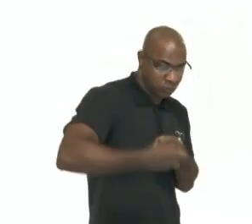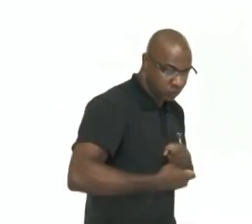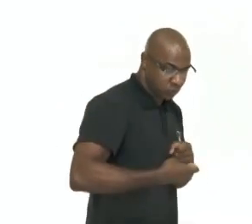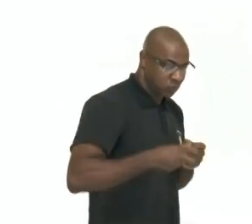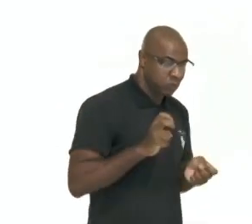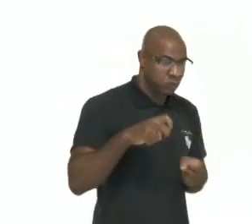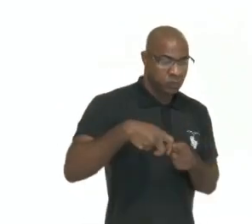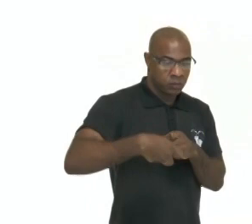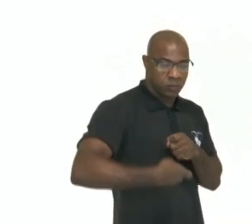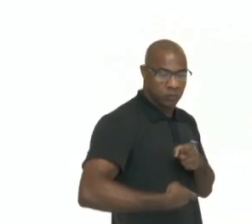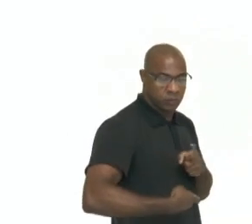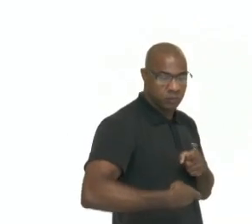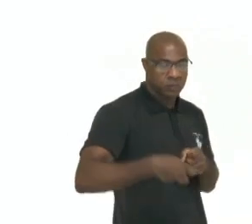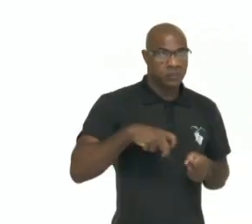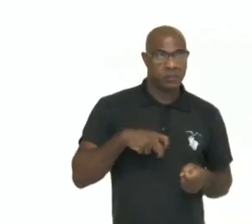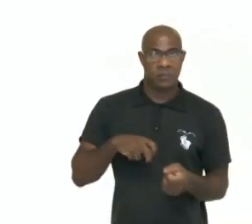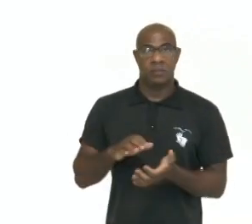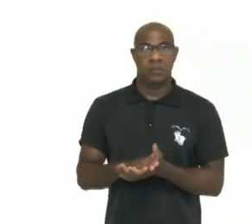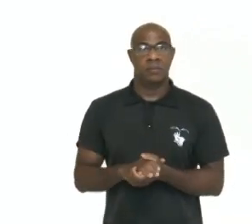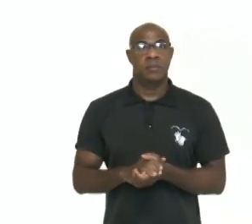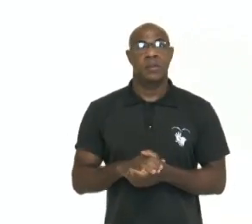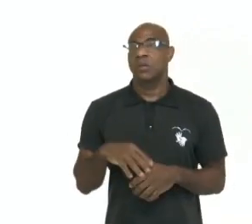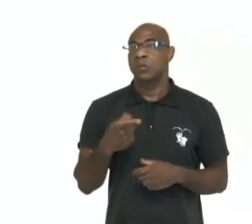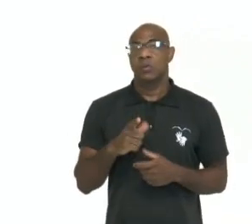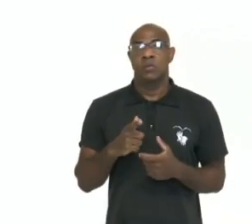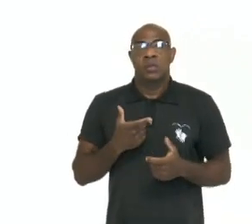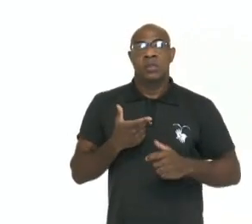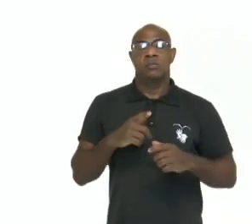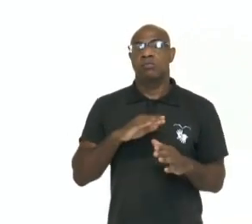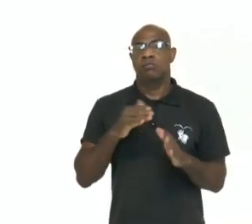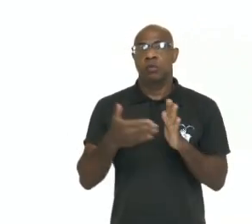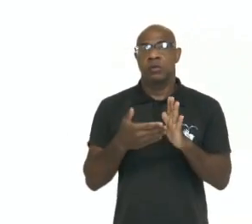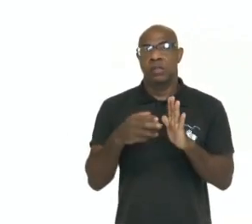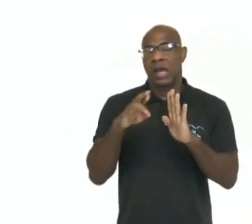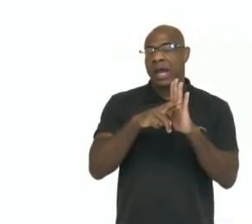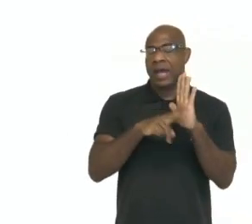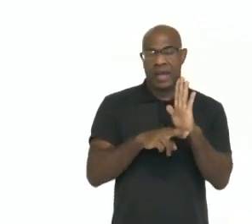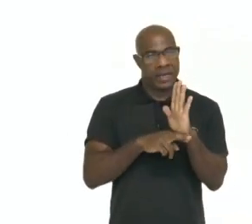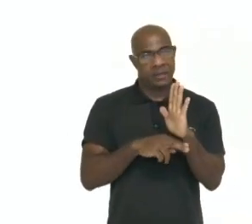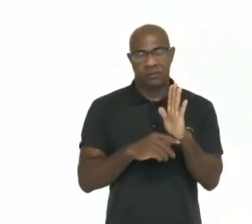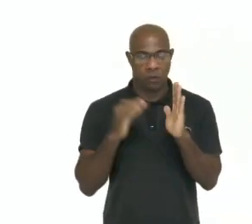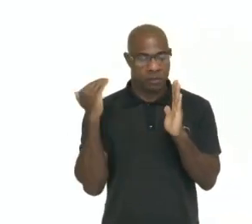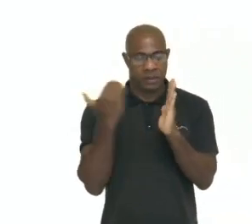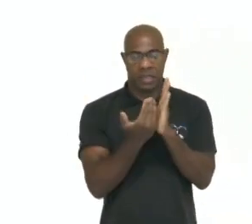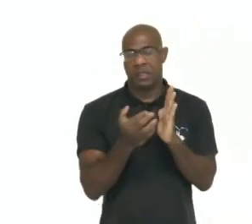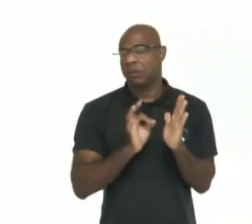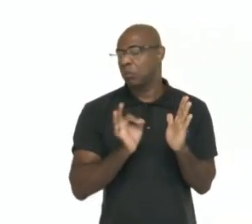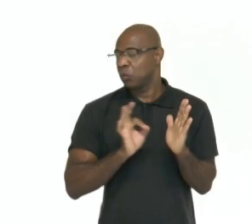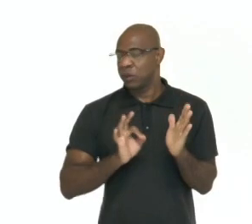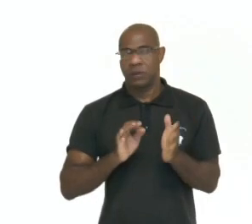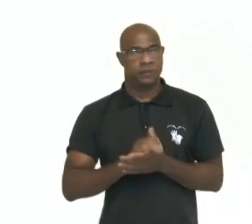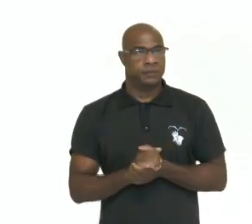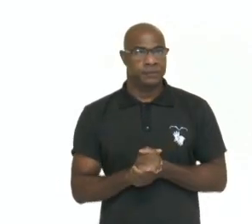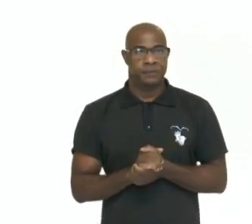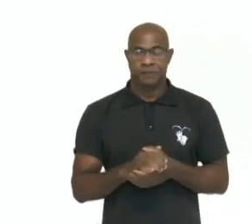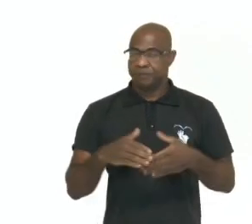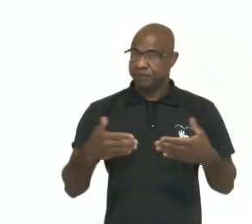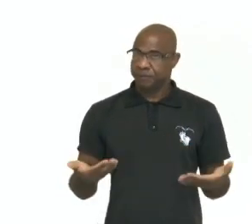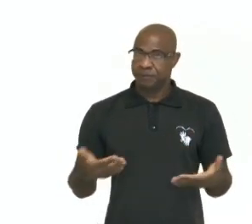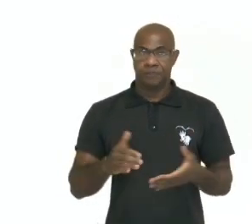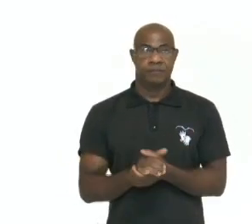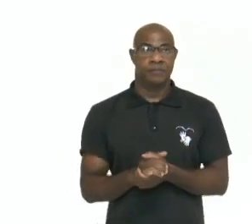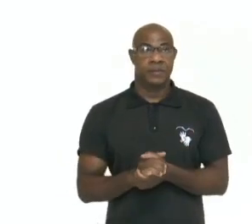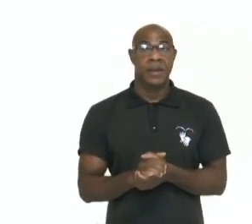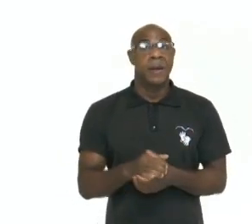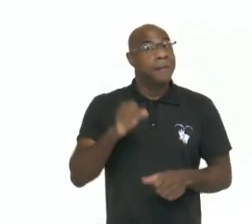não obedece a todos os requisitos do ippon, que são velocidade, força e controle. Imobilizar